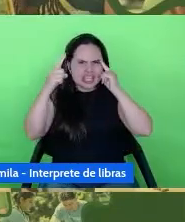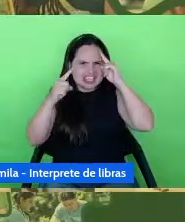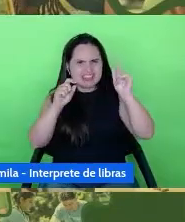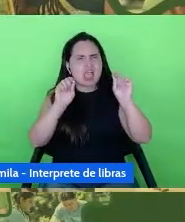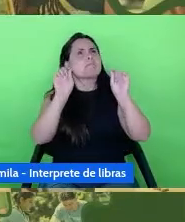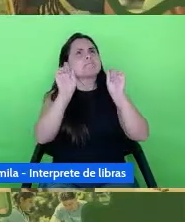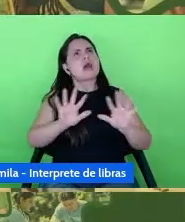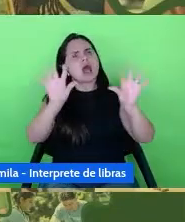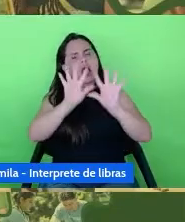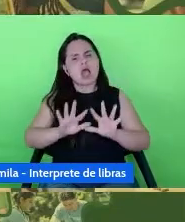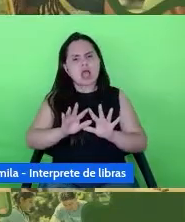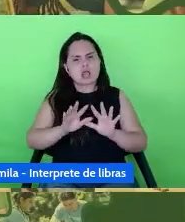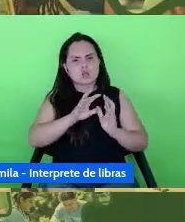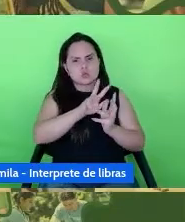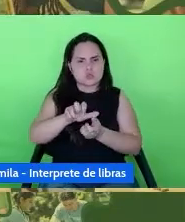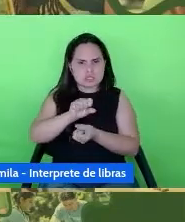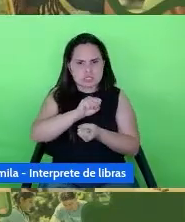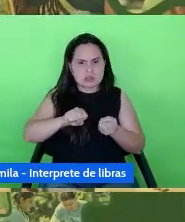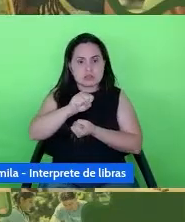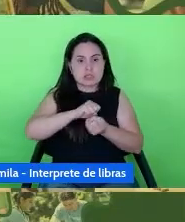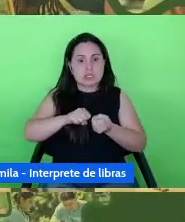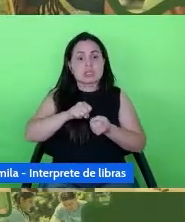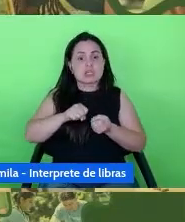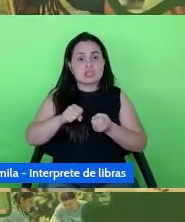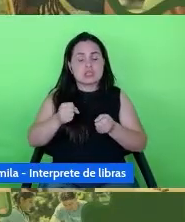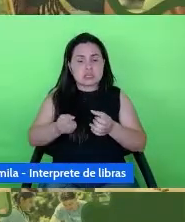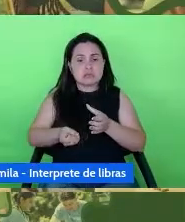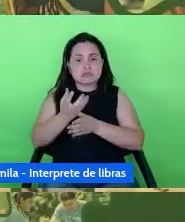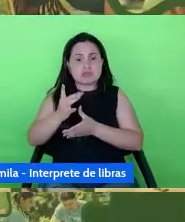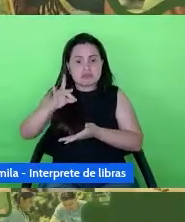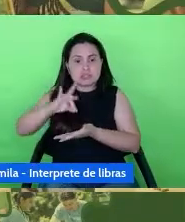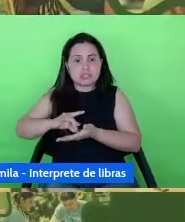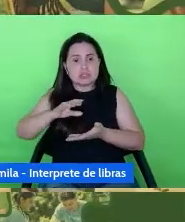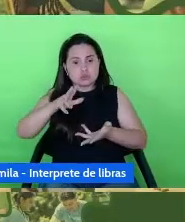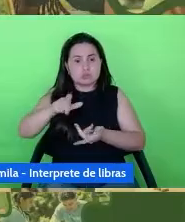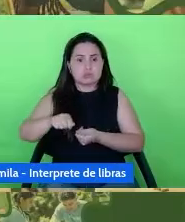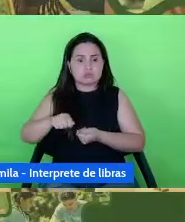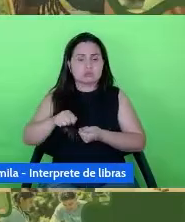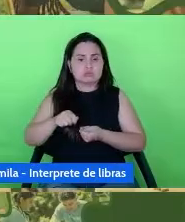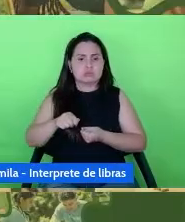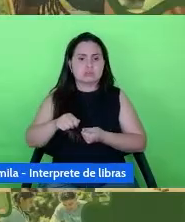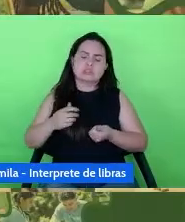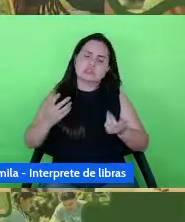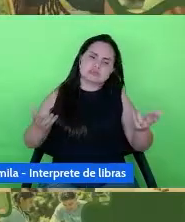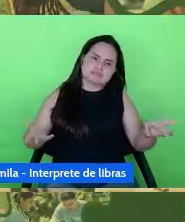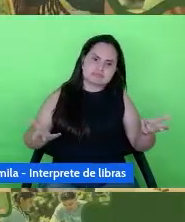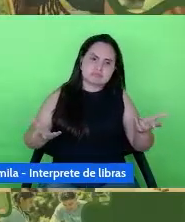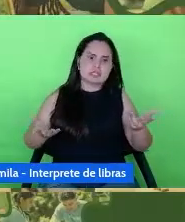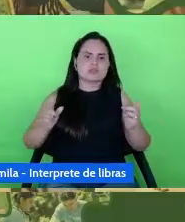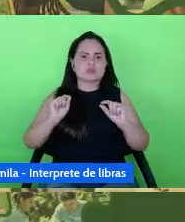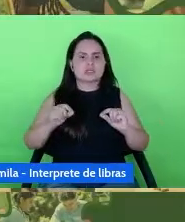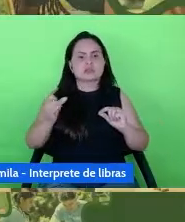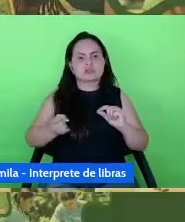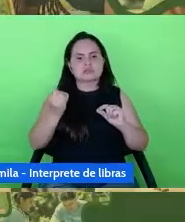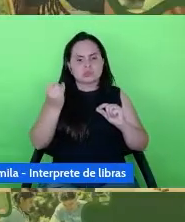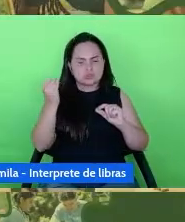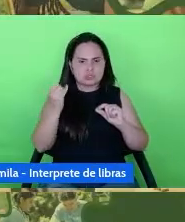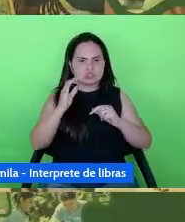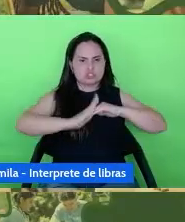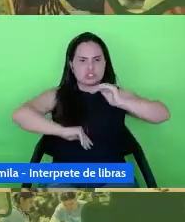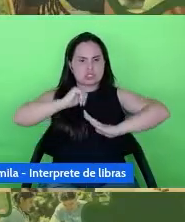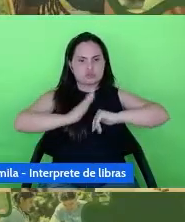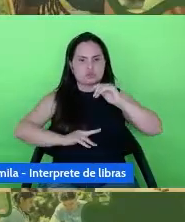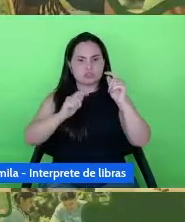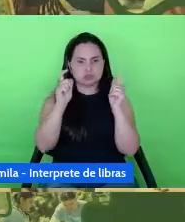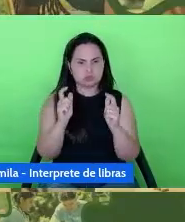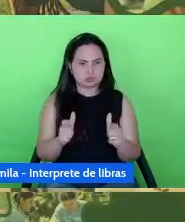sustentável, sustentabilidade, e tornar uma realidade para todas as pessoas do mundo. Daí, queridos e queridas, a importância de ações